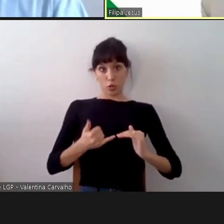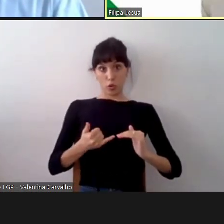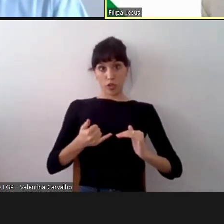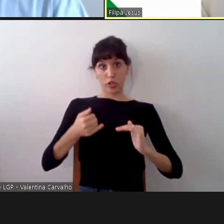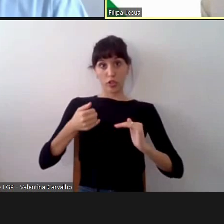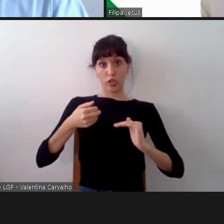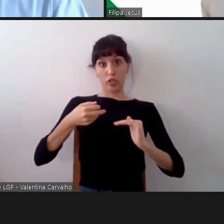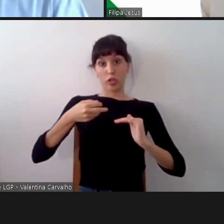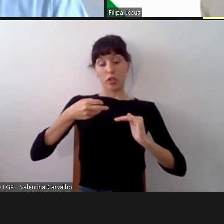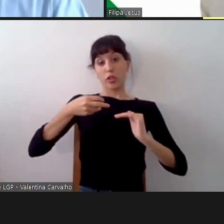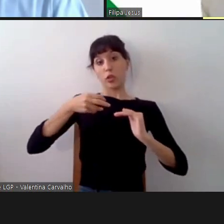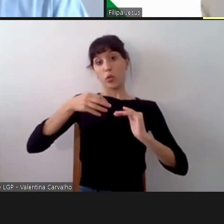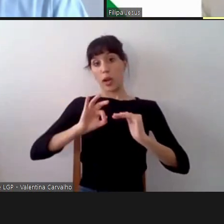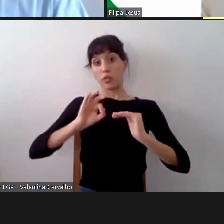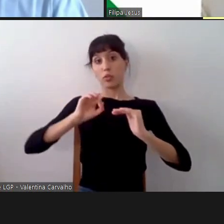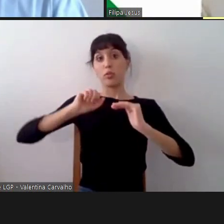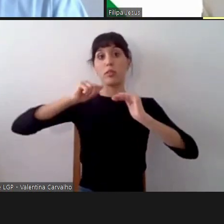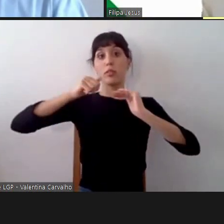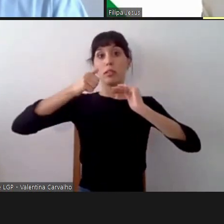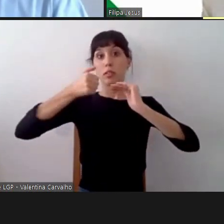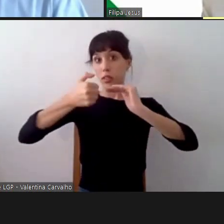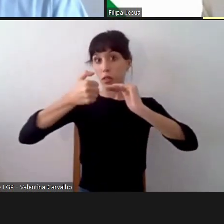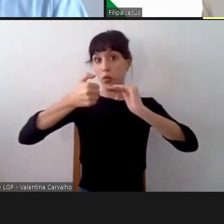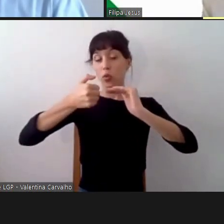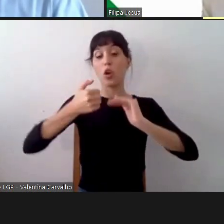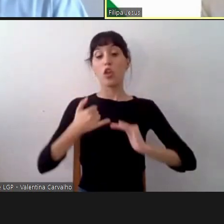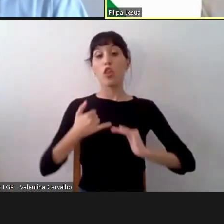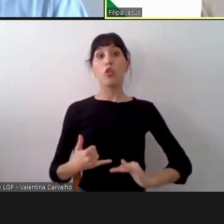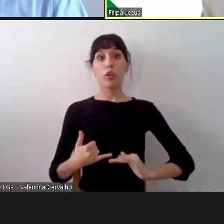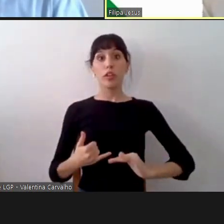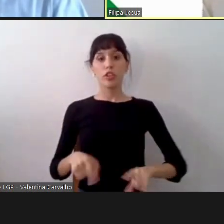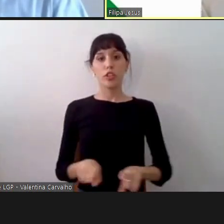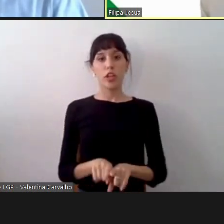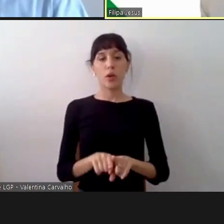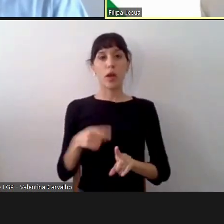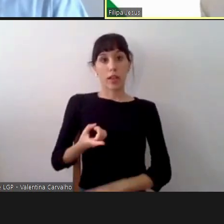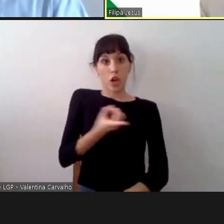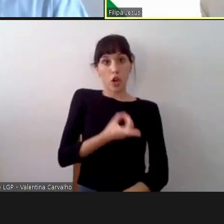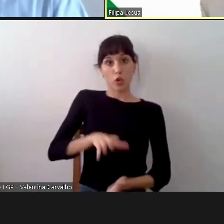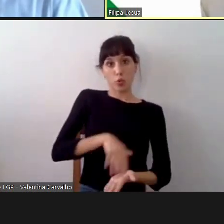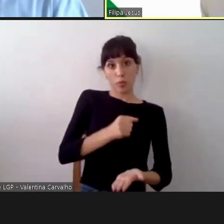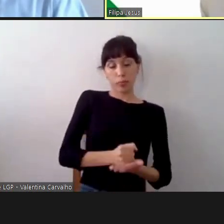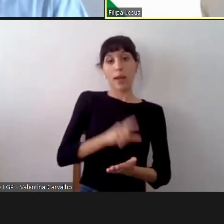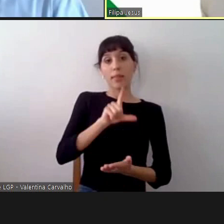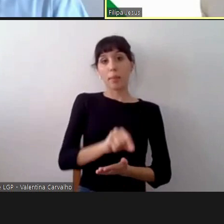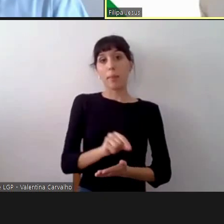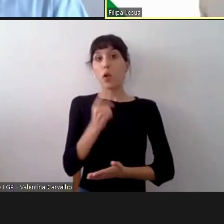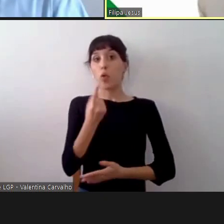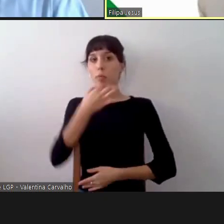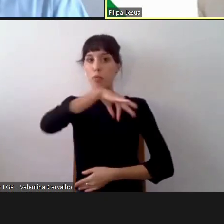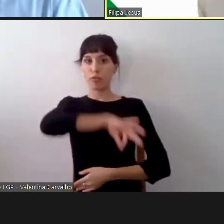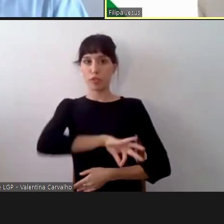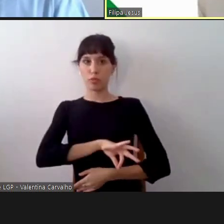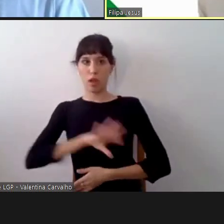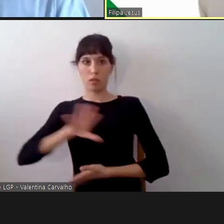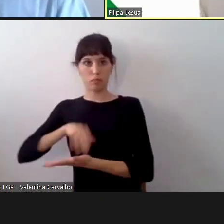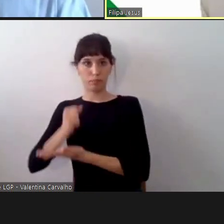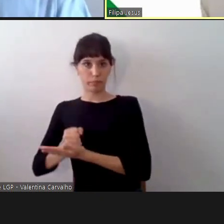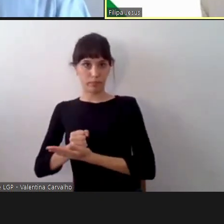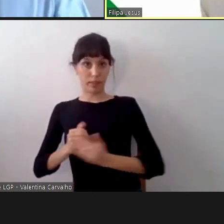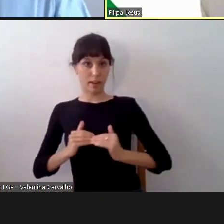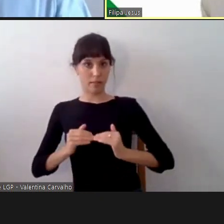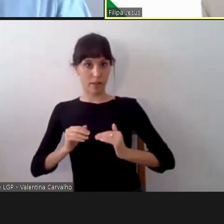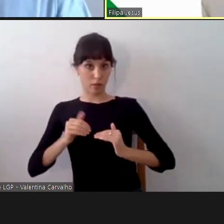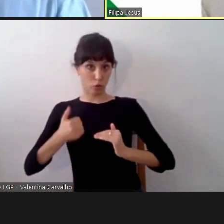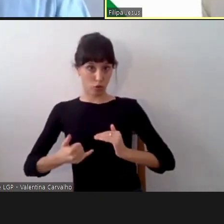2 significa o nível 2 significa que a pessoa tem o 9º ano e uma qualificação de profissional de nível 2. O